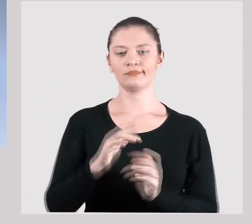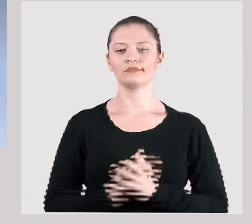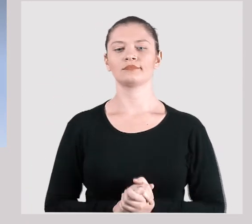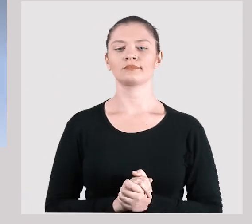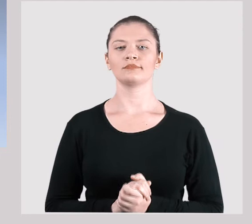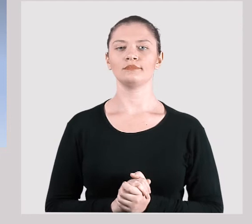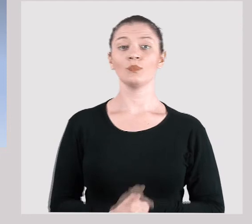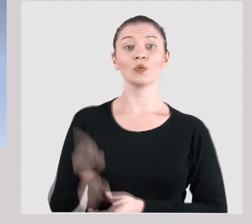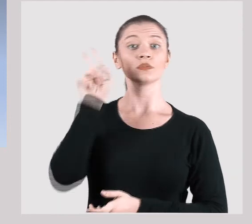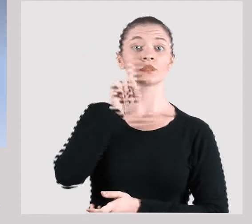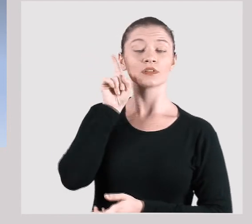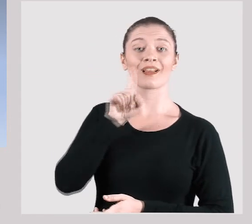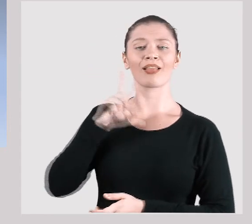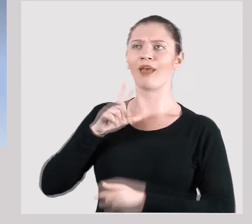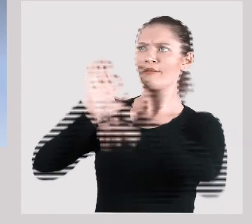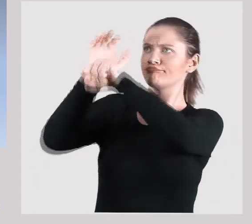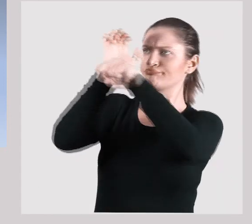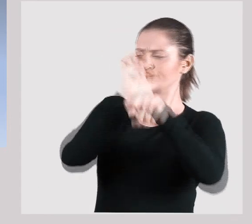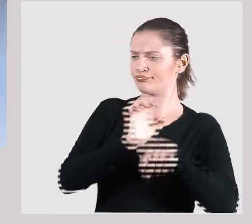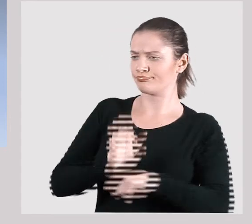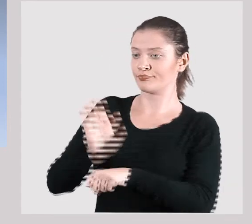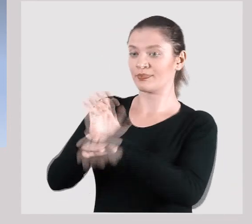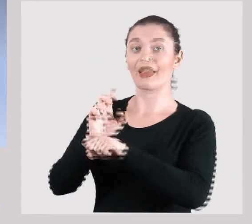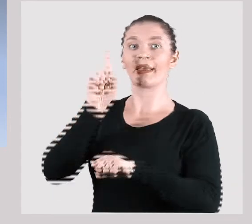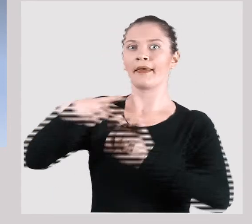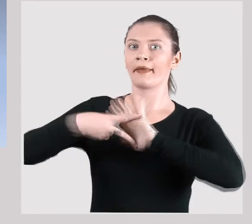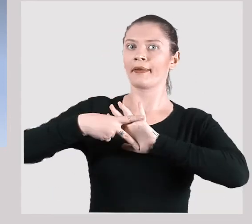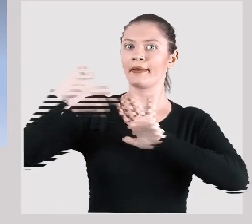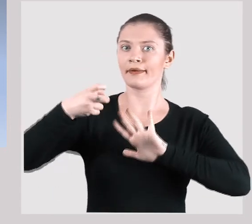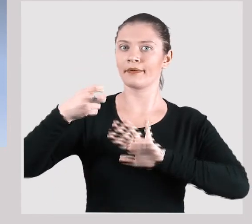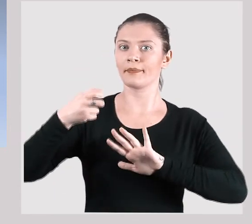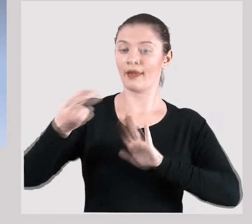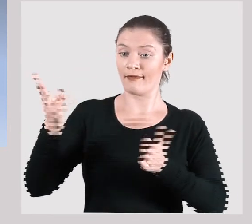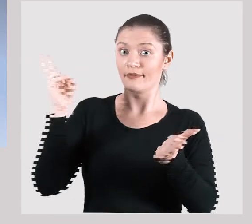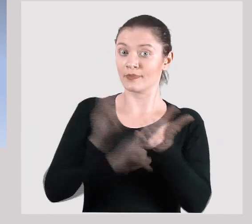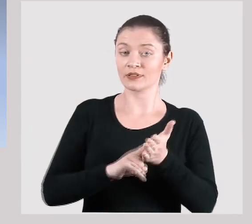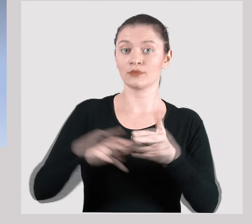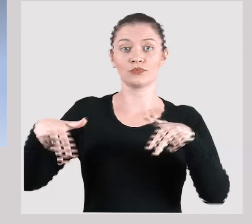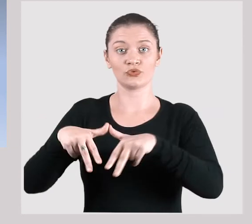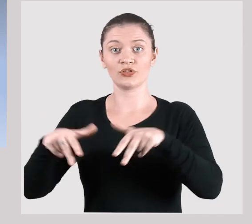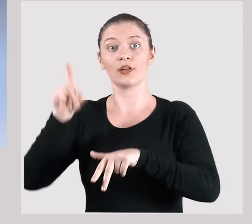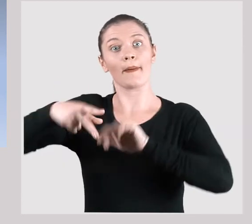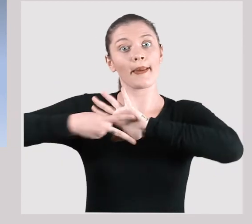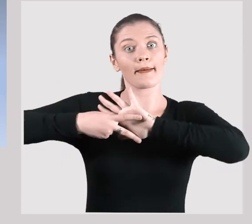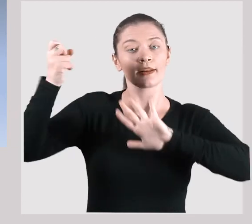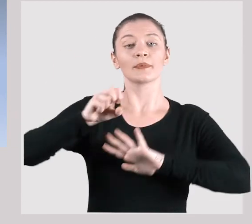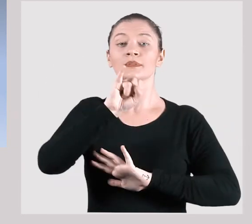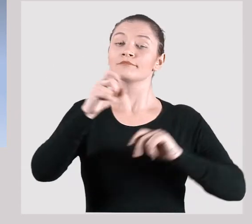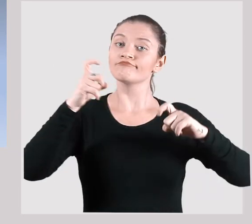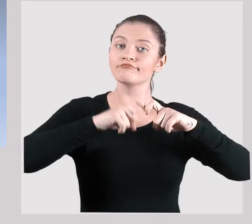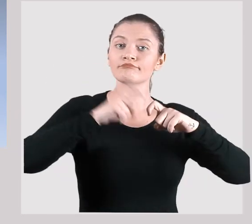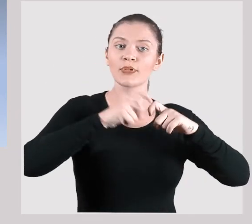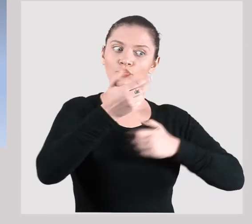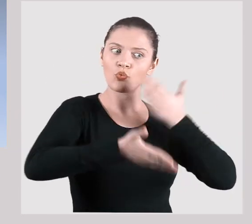estados que estão criminalizando a conduta de afirmação de gênero em menores de idade. Então, o médico que for pego fazendo